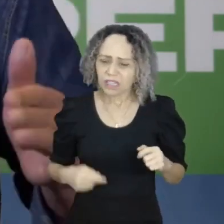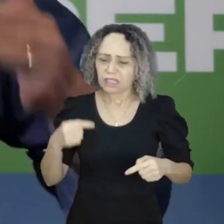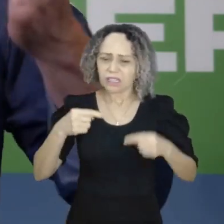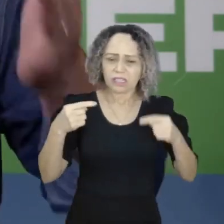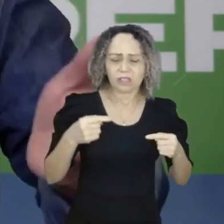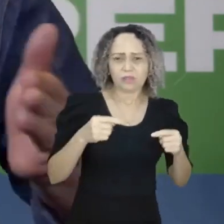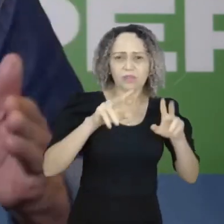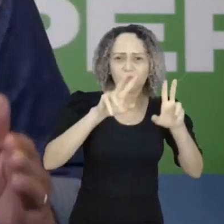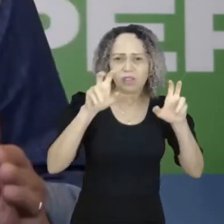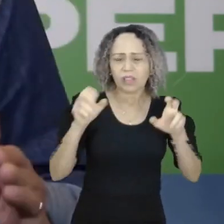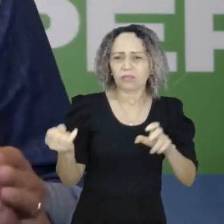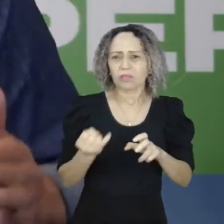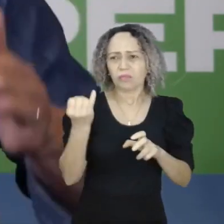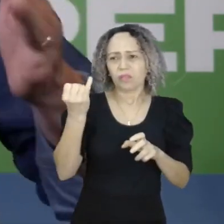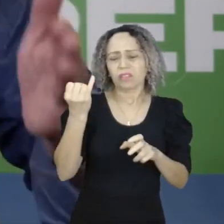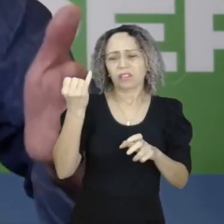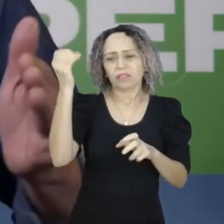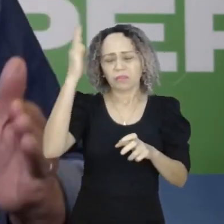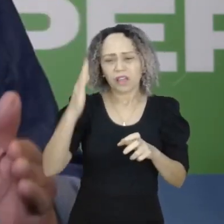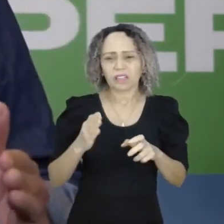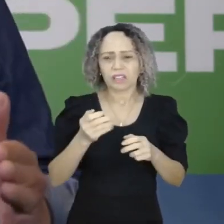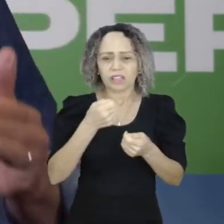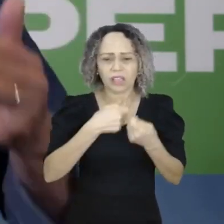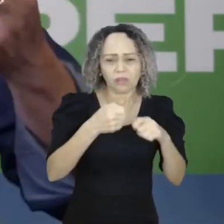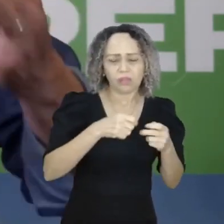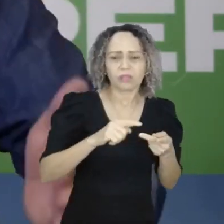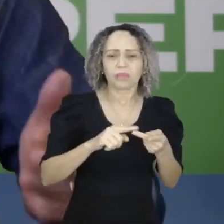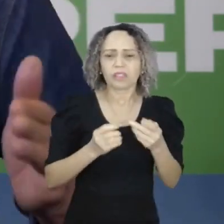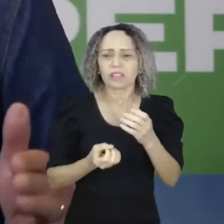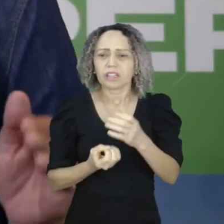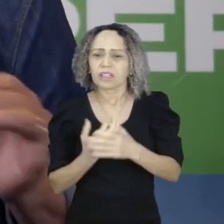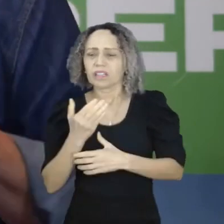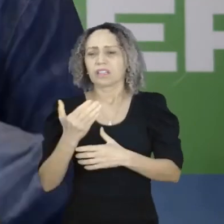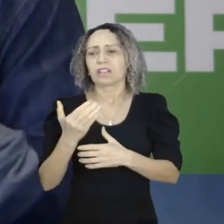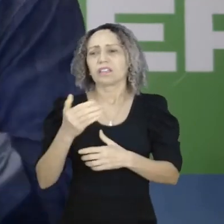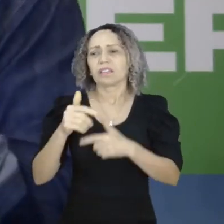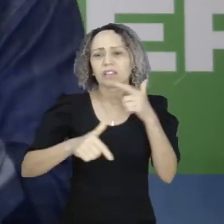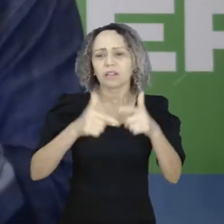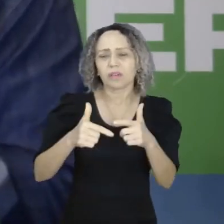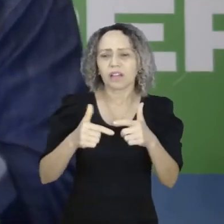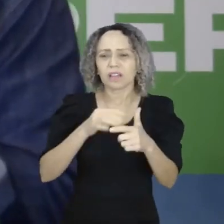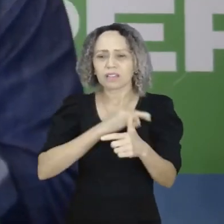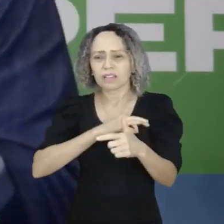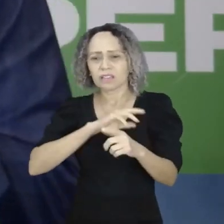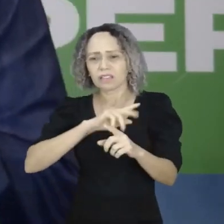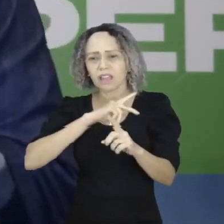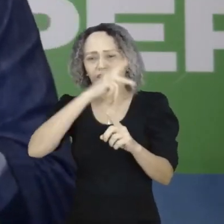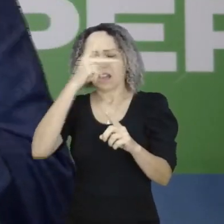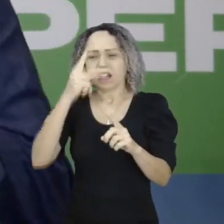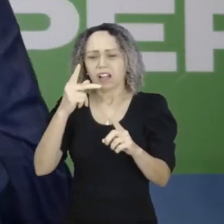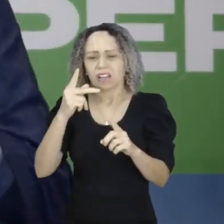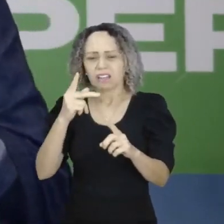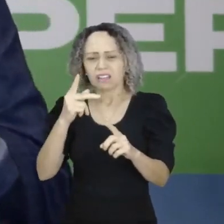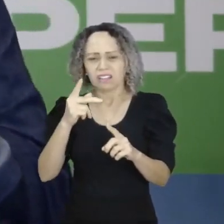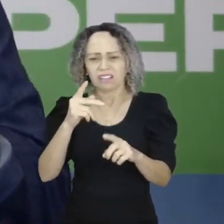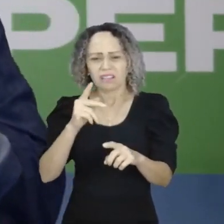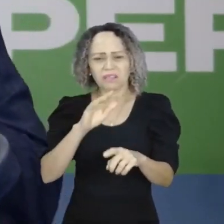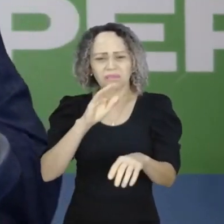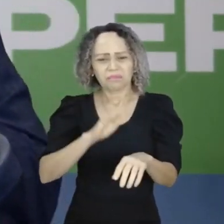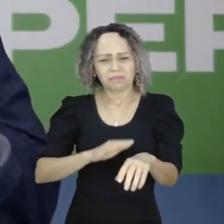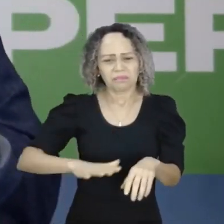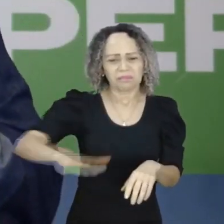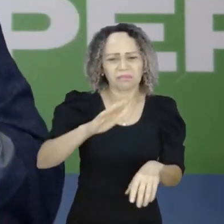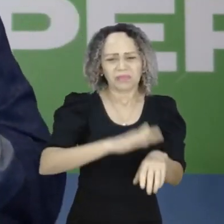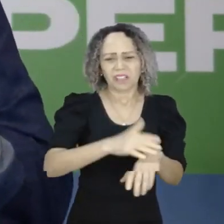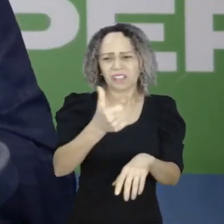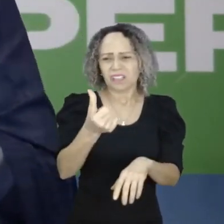economia, como fazer esse país voltar a crescer, como gerar empregos, como aumentar salário, como melhorar a vida dos mais de 60 milhões que ganham